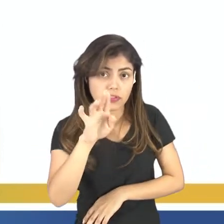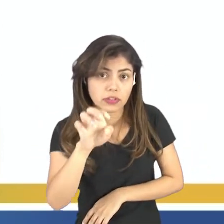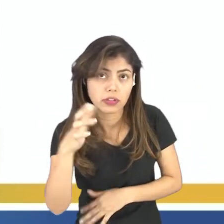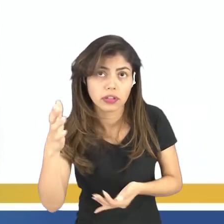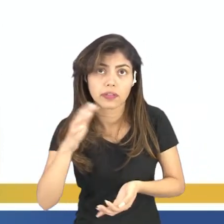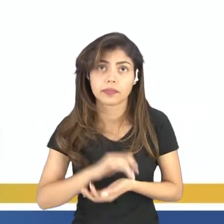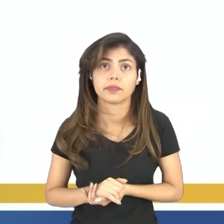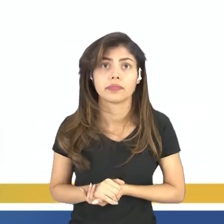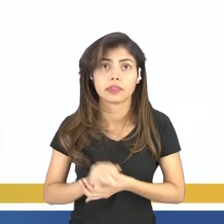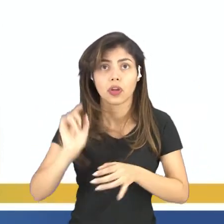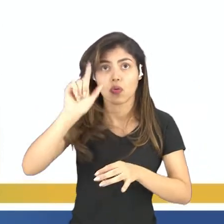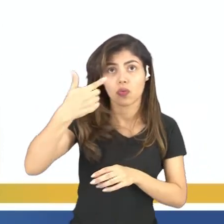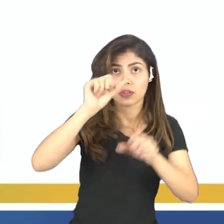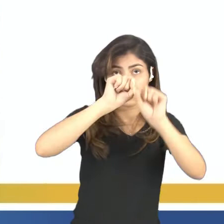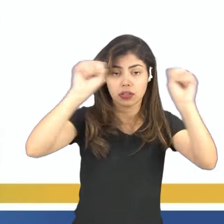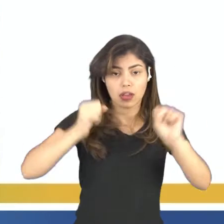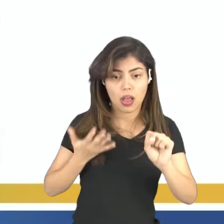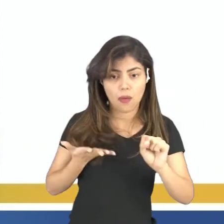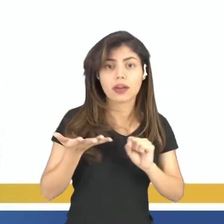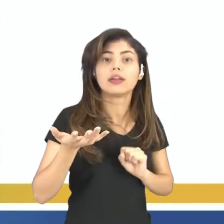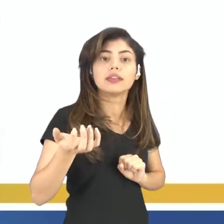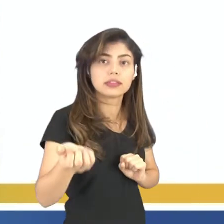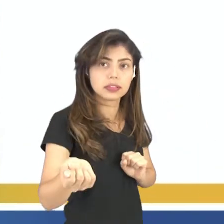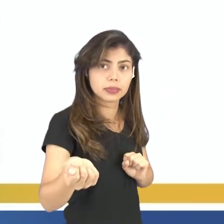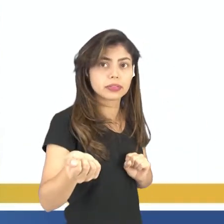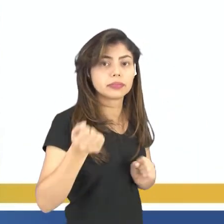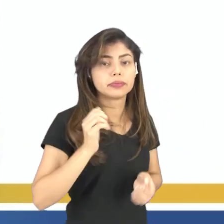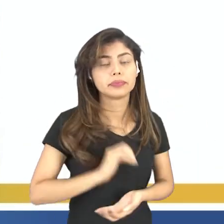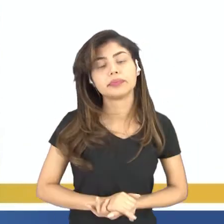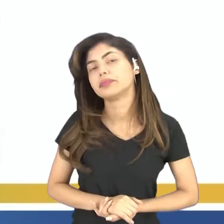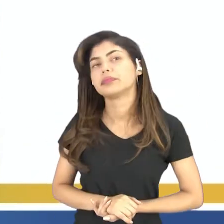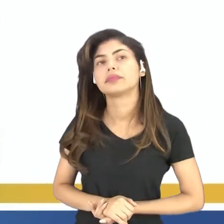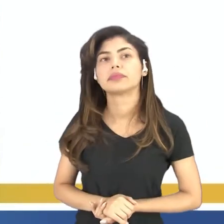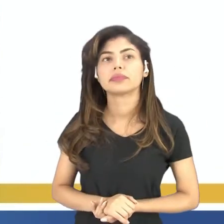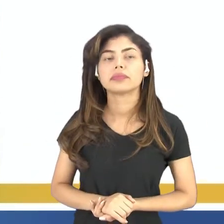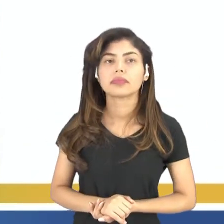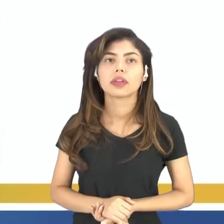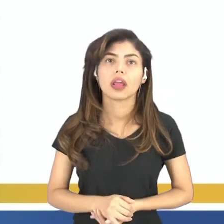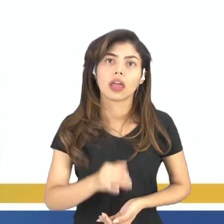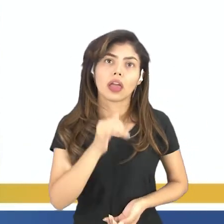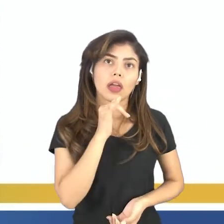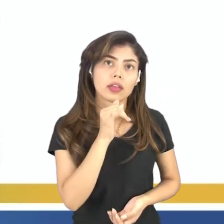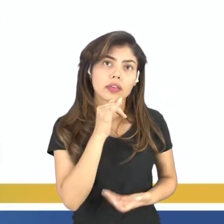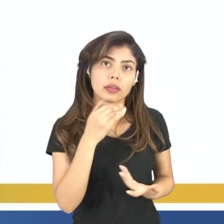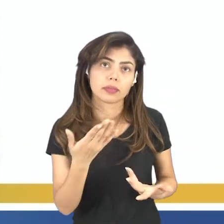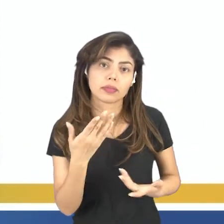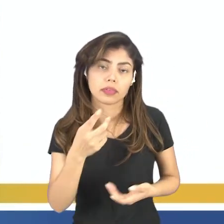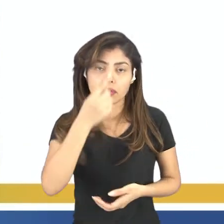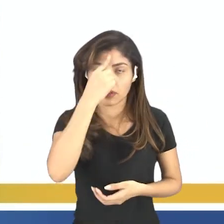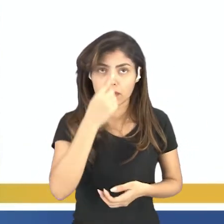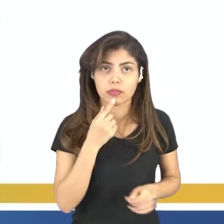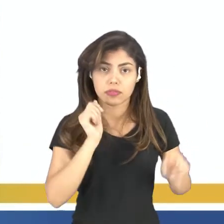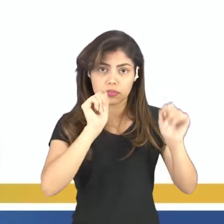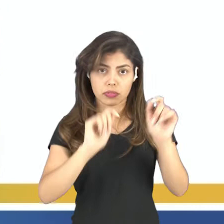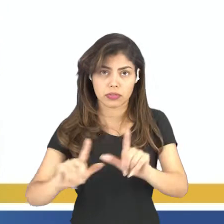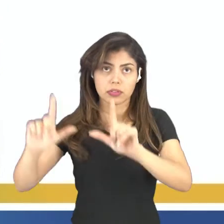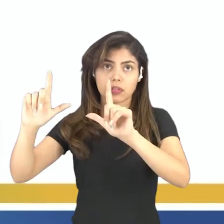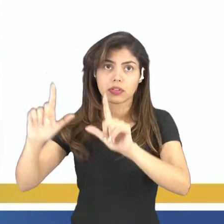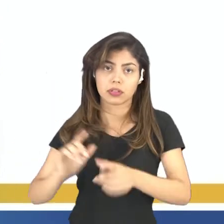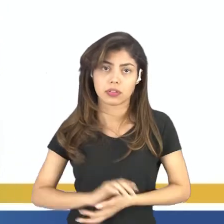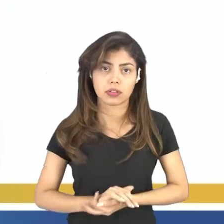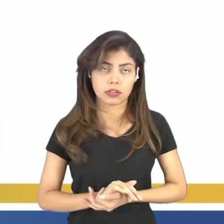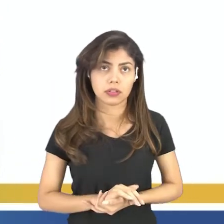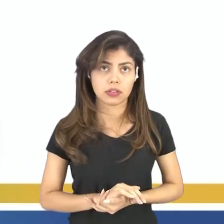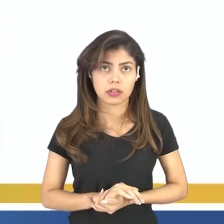sistema para outro. Cedência de um sistema, que no caso o sistema seria a fonte, e o outro sistema seria